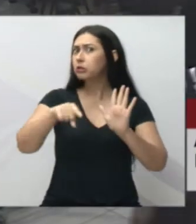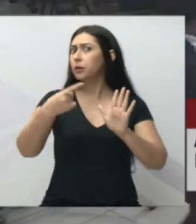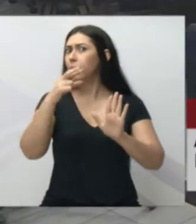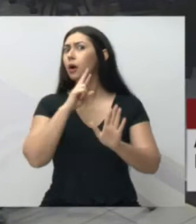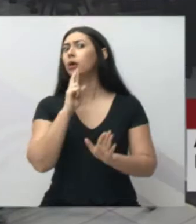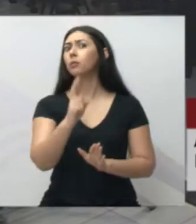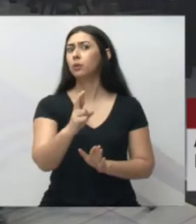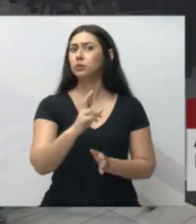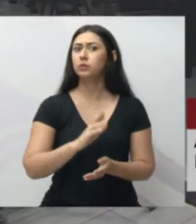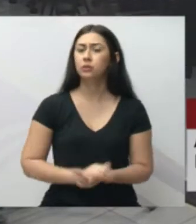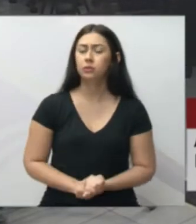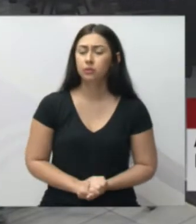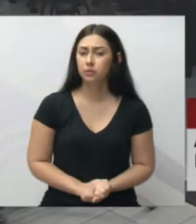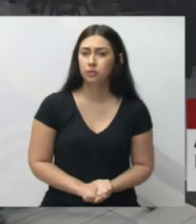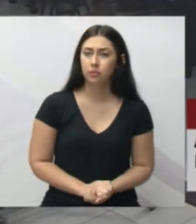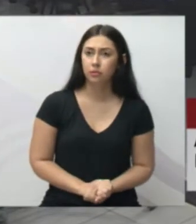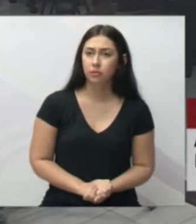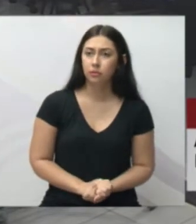Ok.